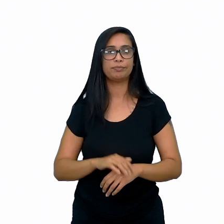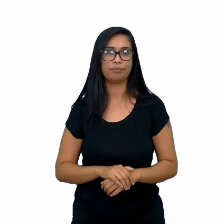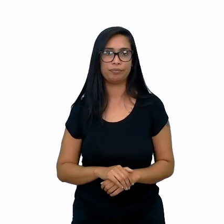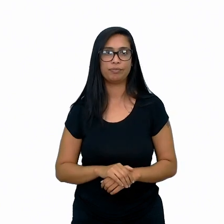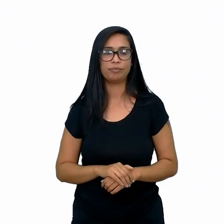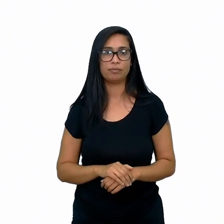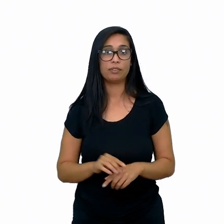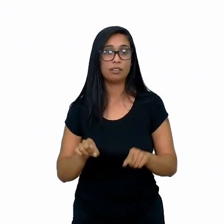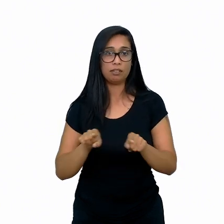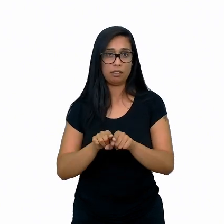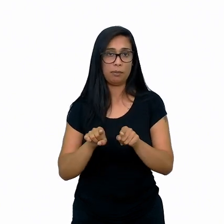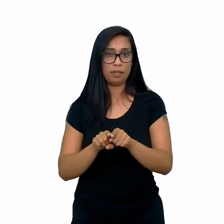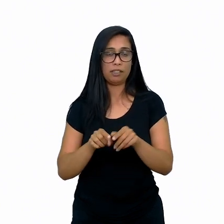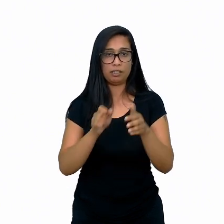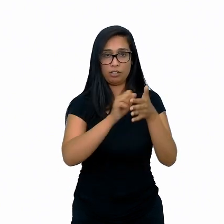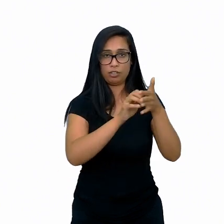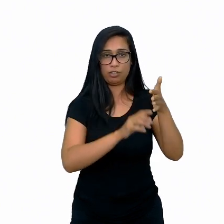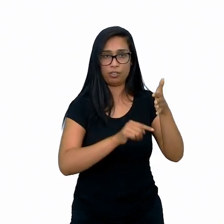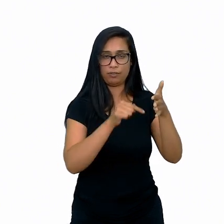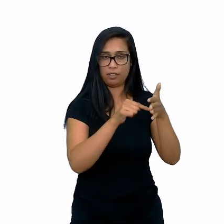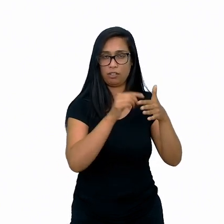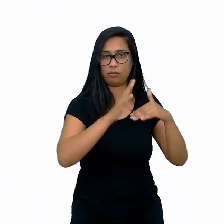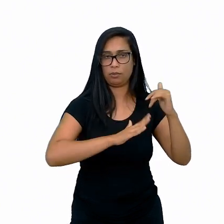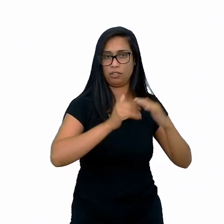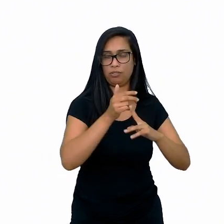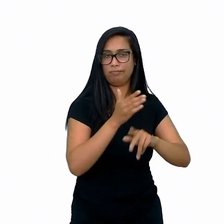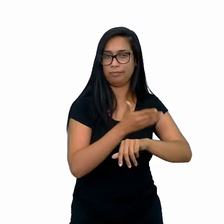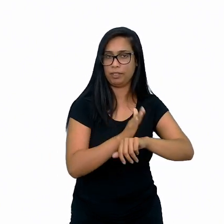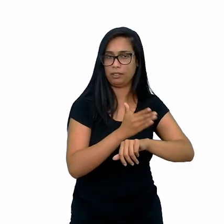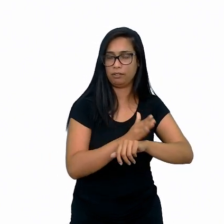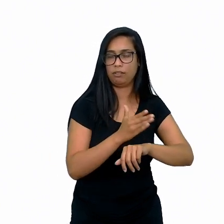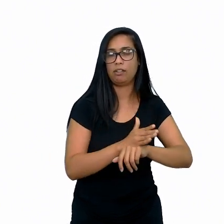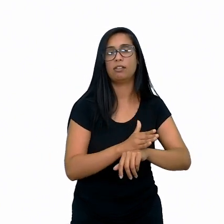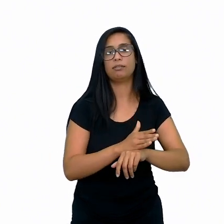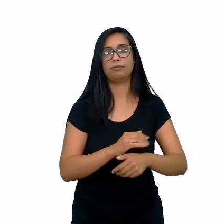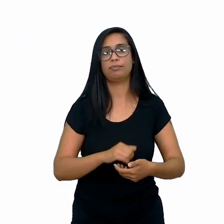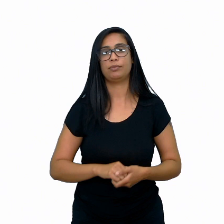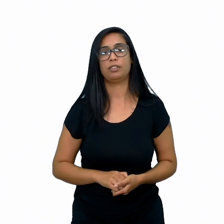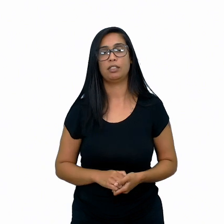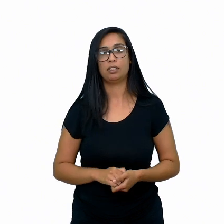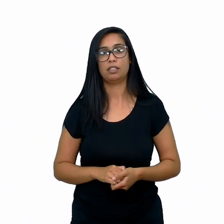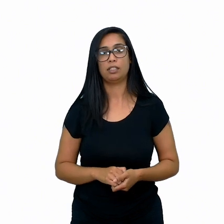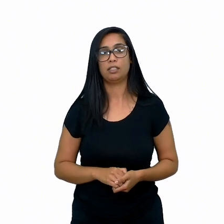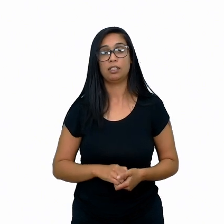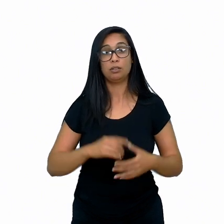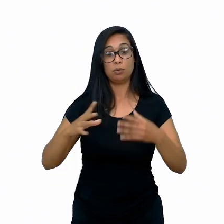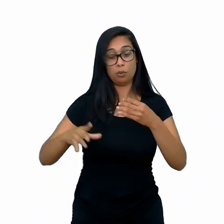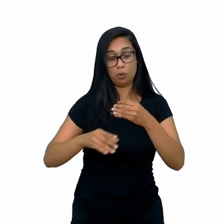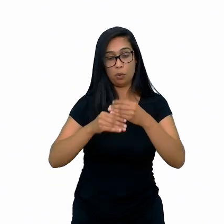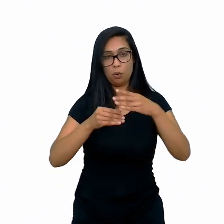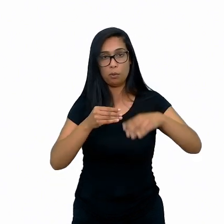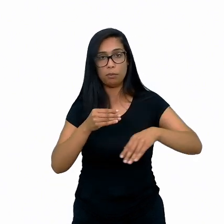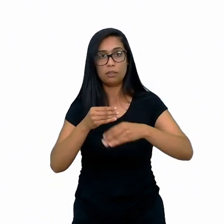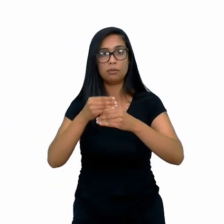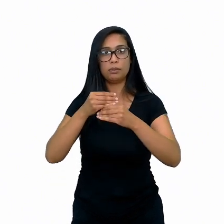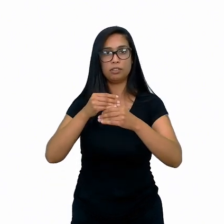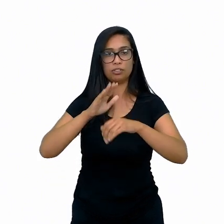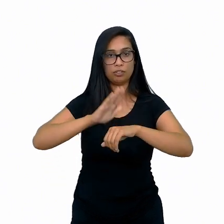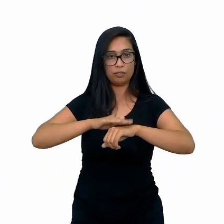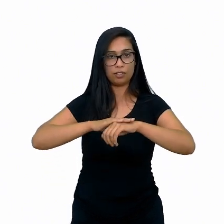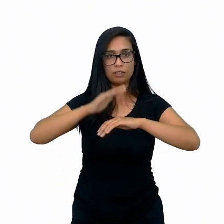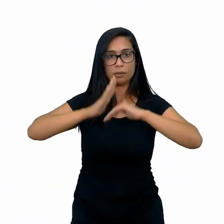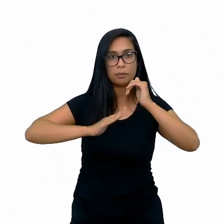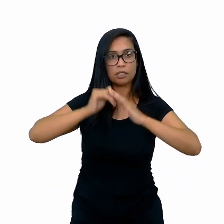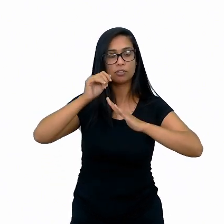Voltando para a atividade agora, é importante também destacar que durante o processo de produção desse texto,